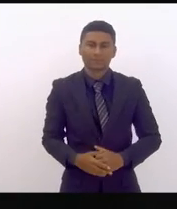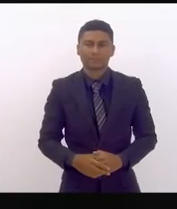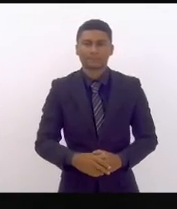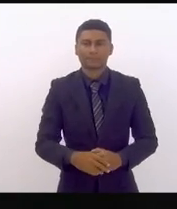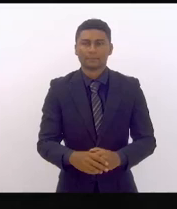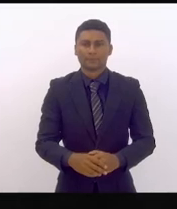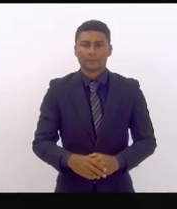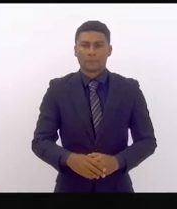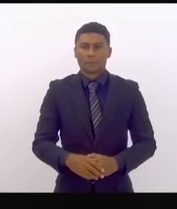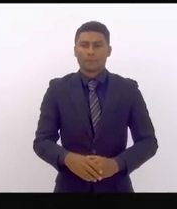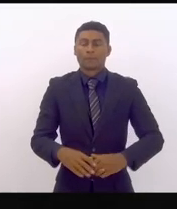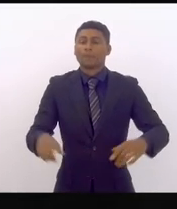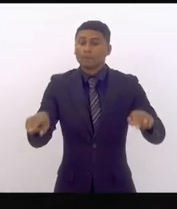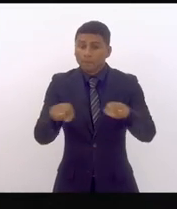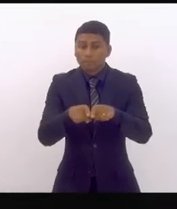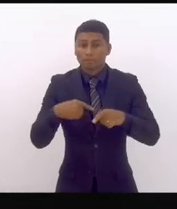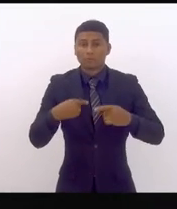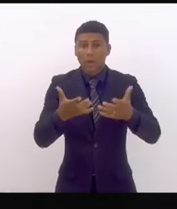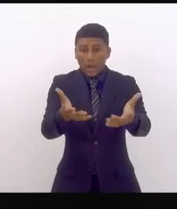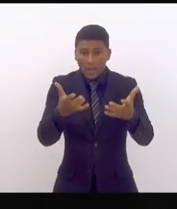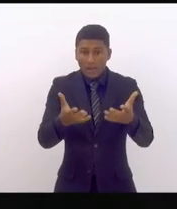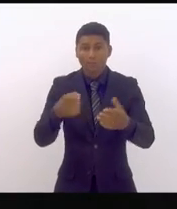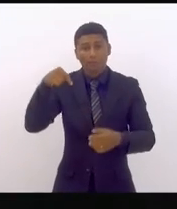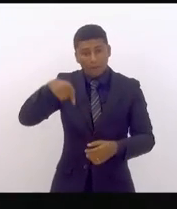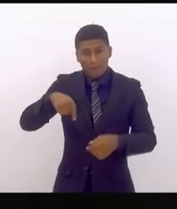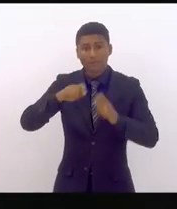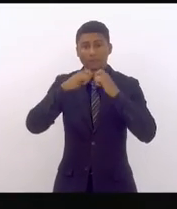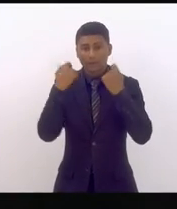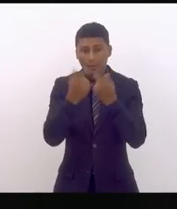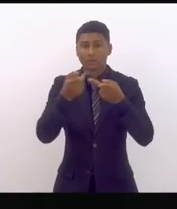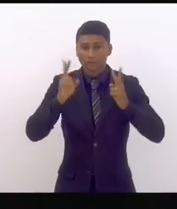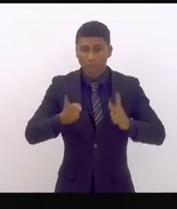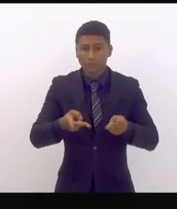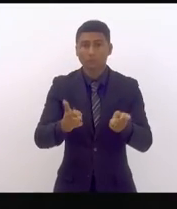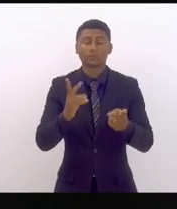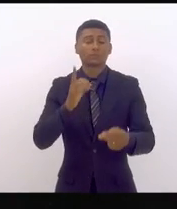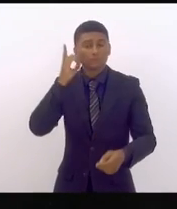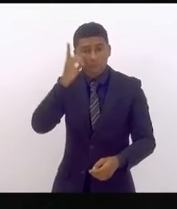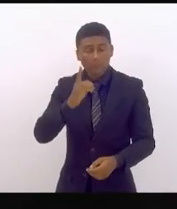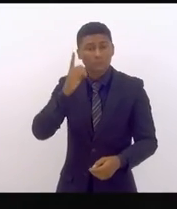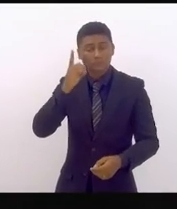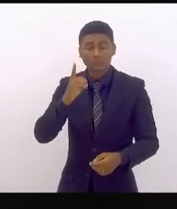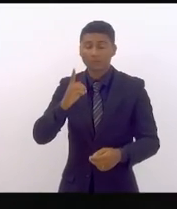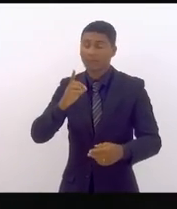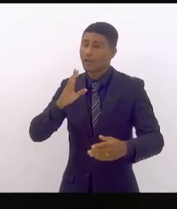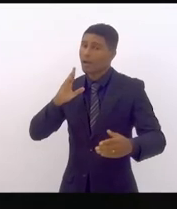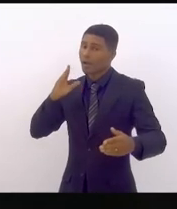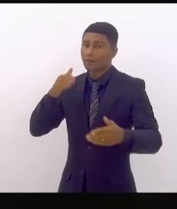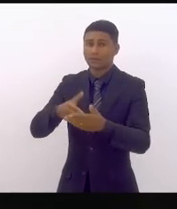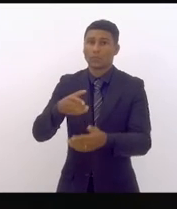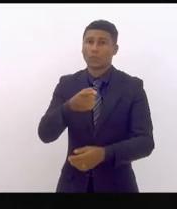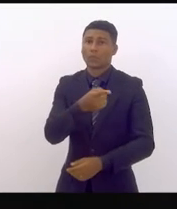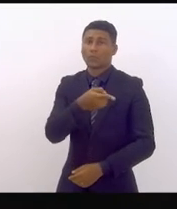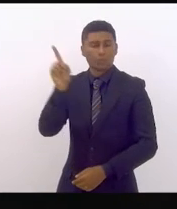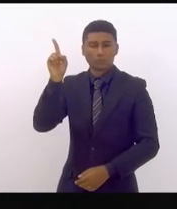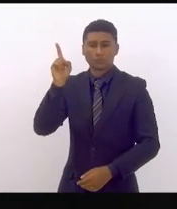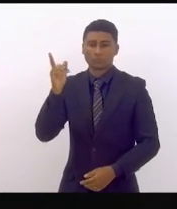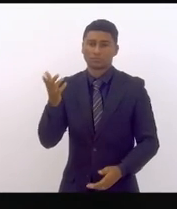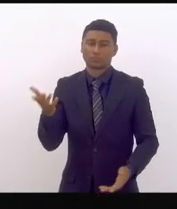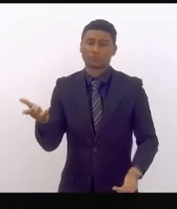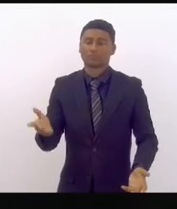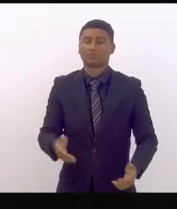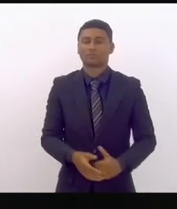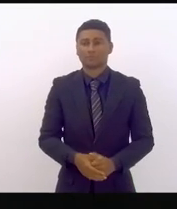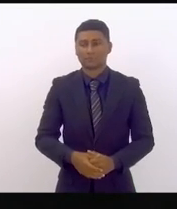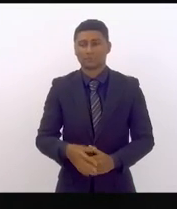continuar aqui gente se Deus quiser é honrando a população até o último dia do meu mandato Esse